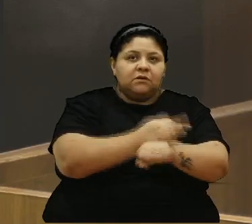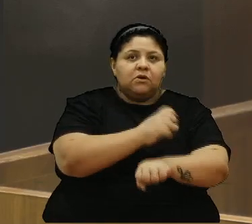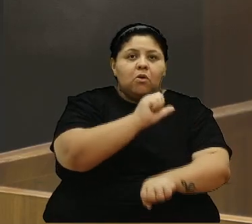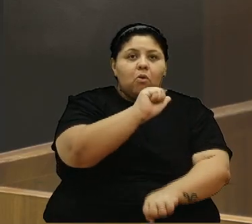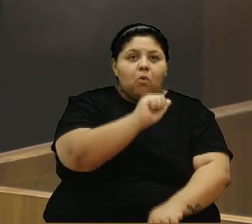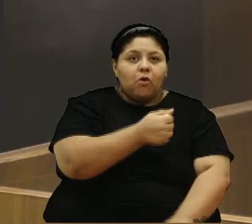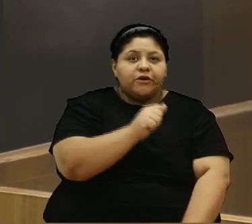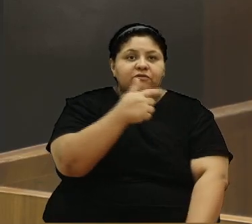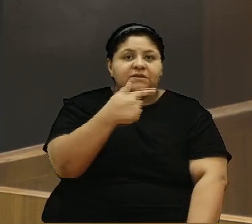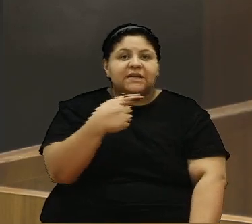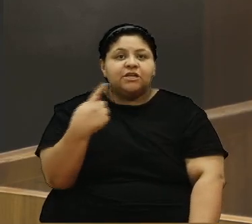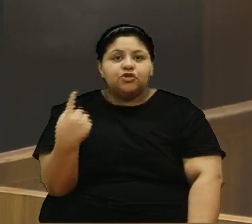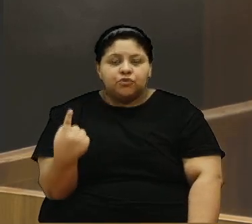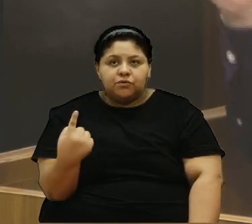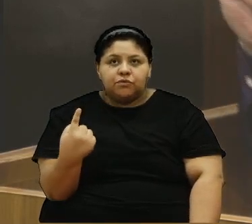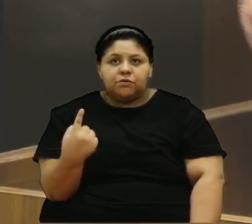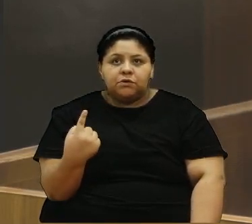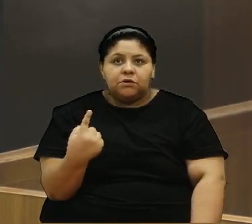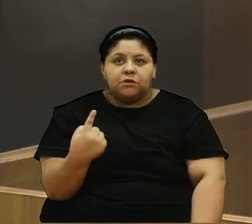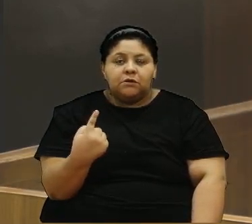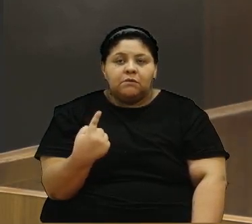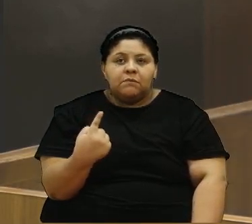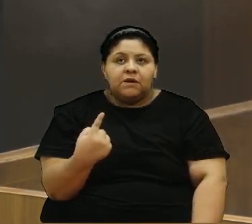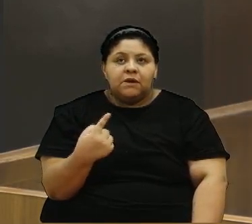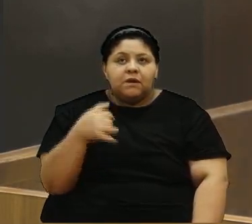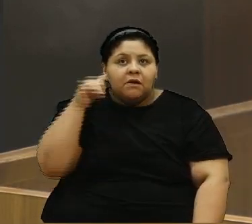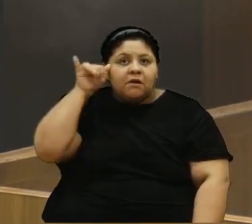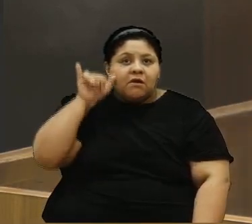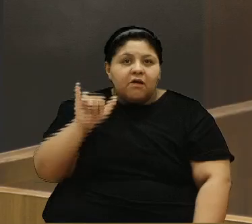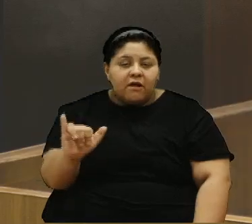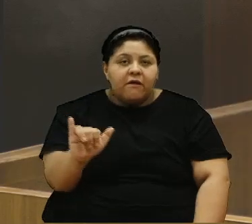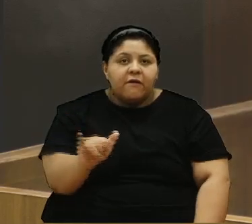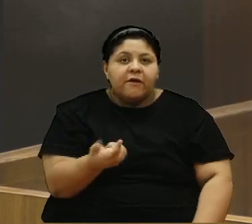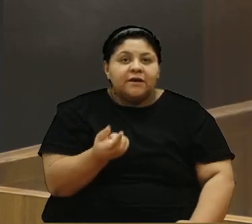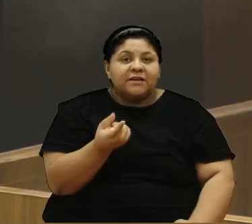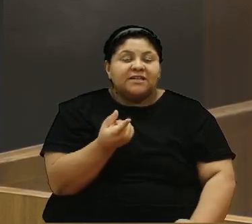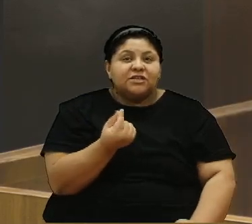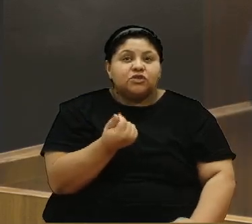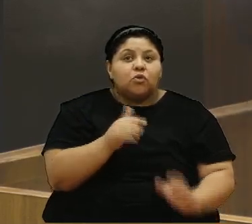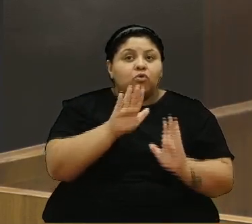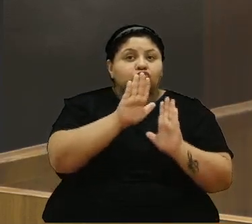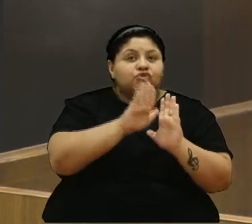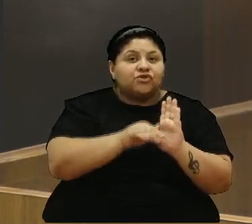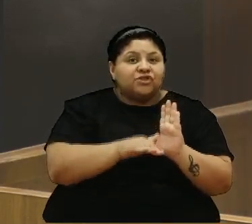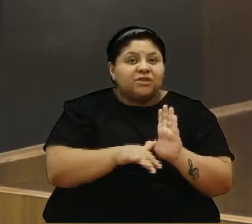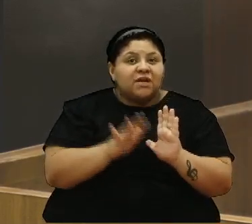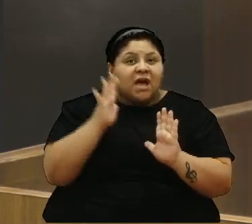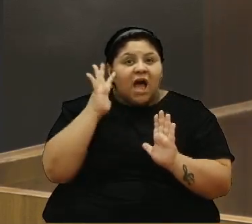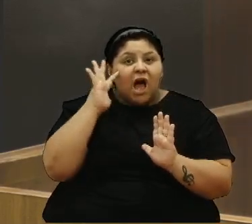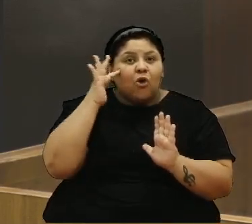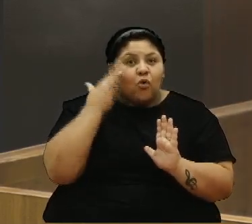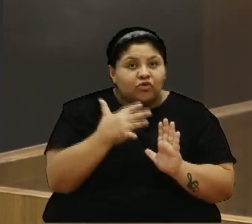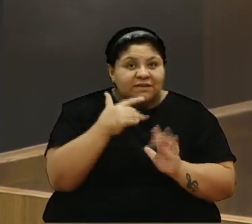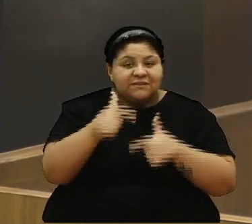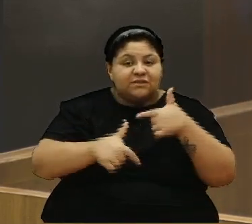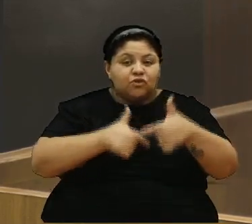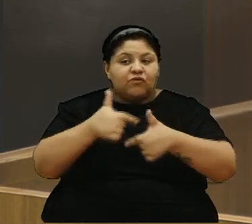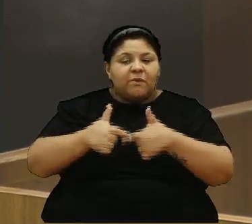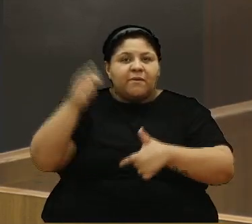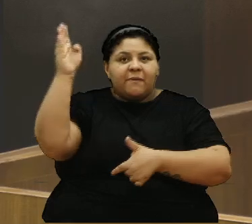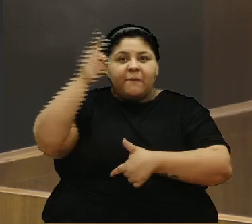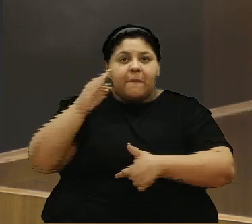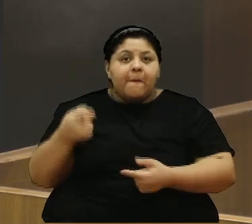871, para impedir que descontos assim acontecessem com o trabalhador brasileiro.